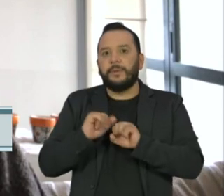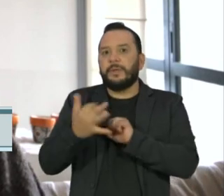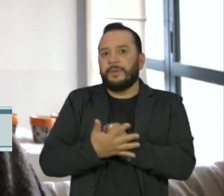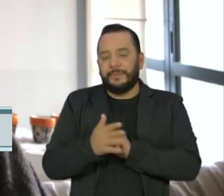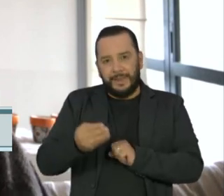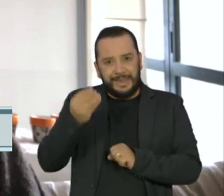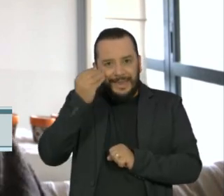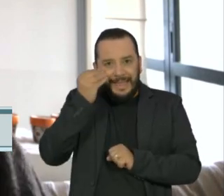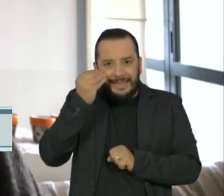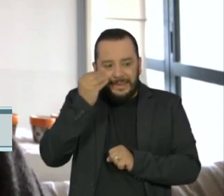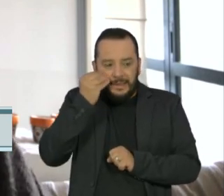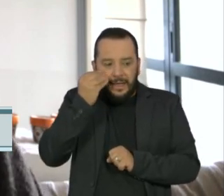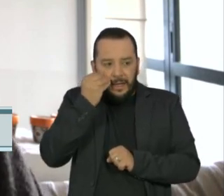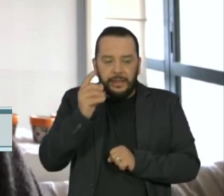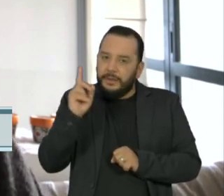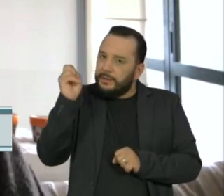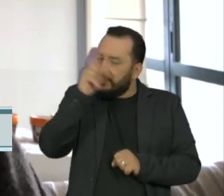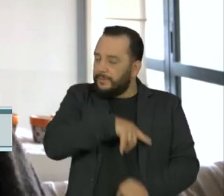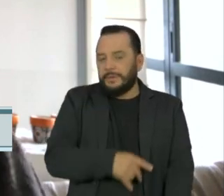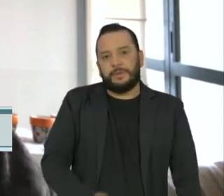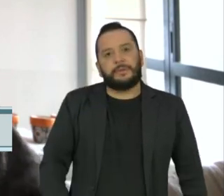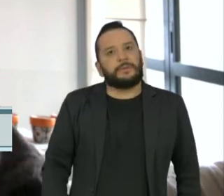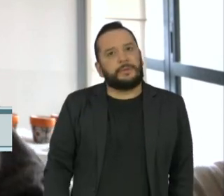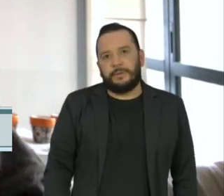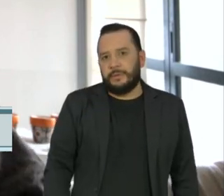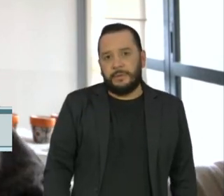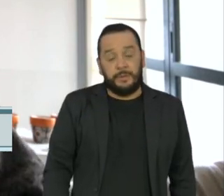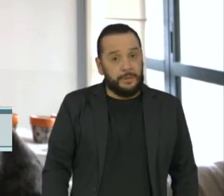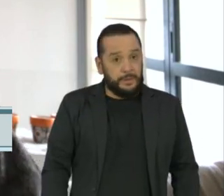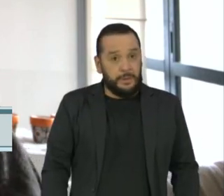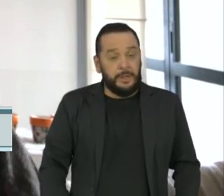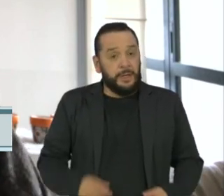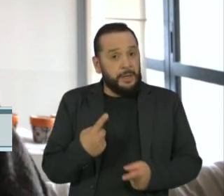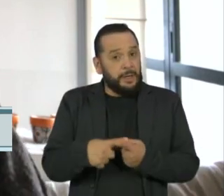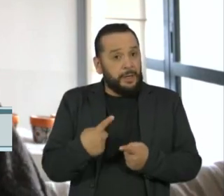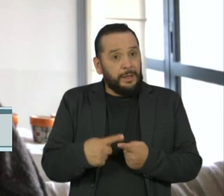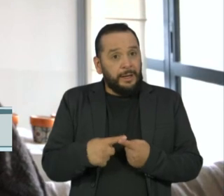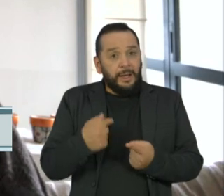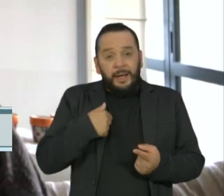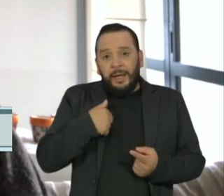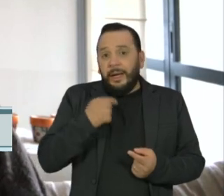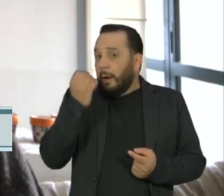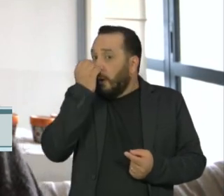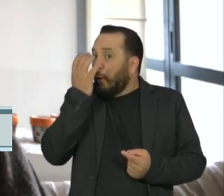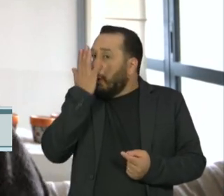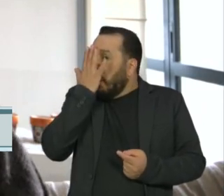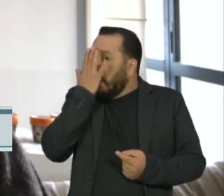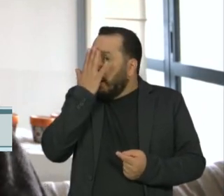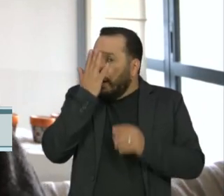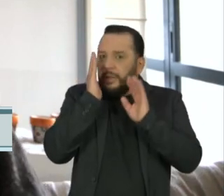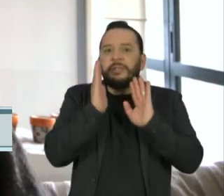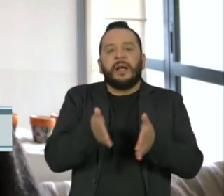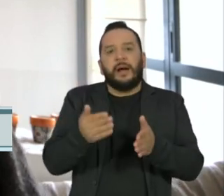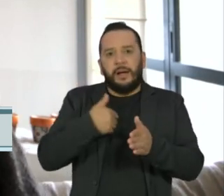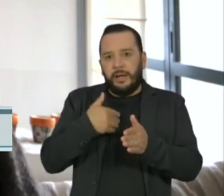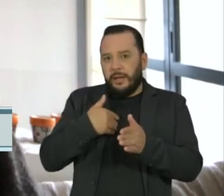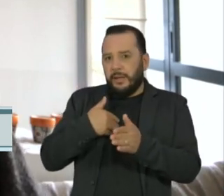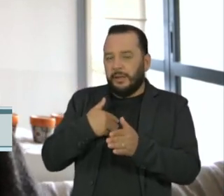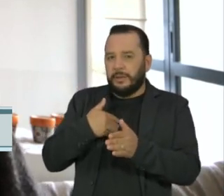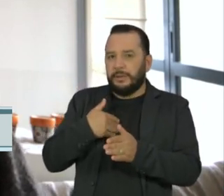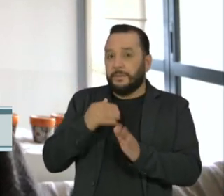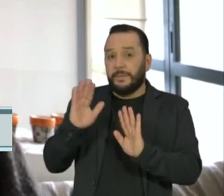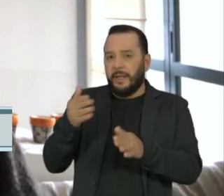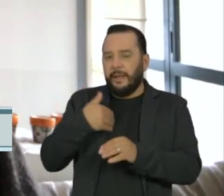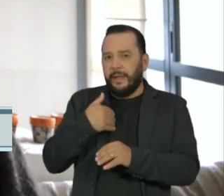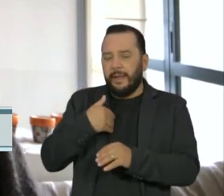testando pacientes assintomáticos que voltam para o país. E porque foi dessa forma que esse paciente de Hong Kong foi detectado. Ele foi sintomático, ou